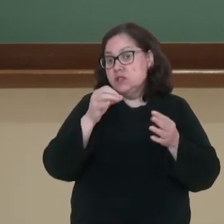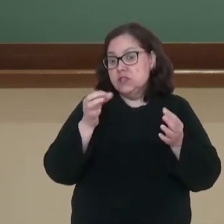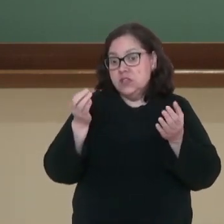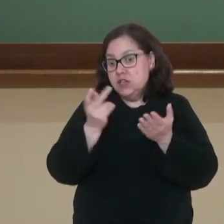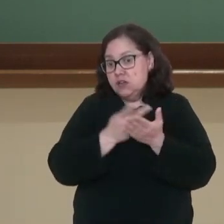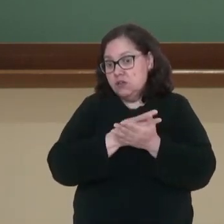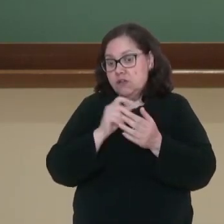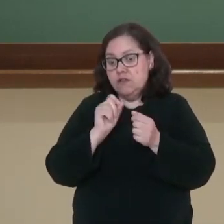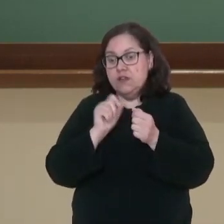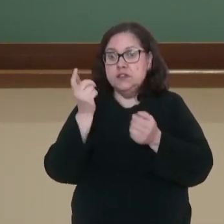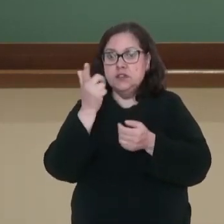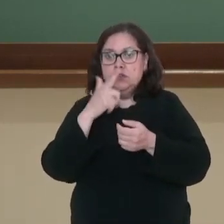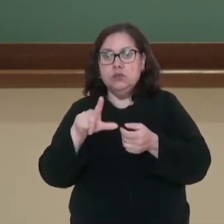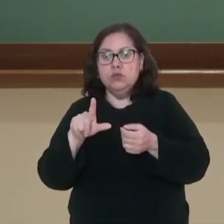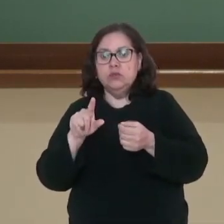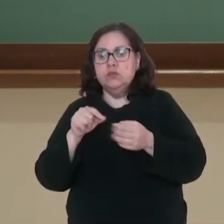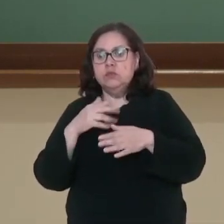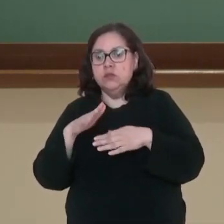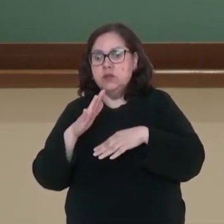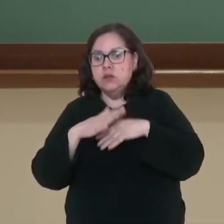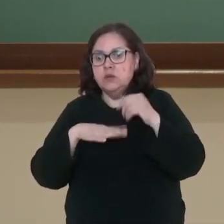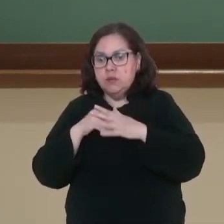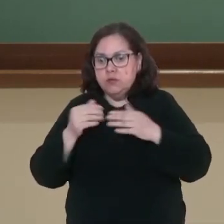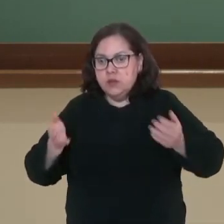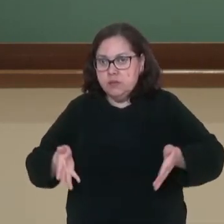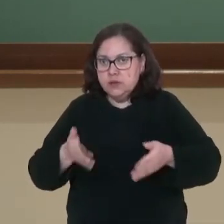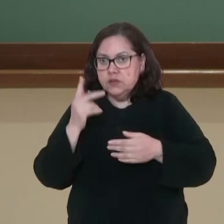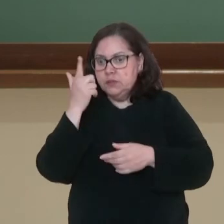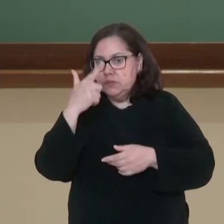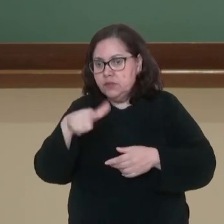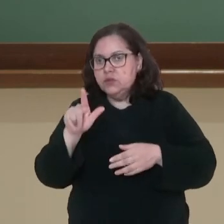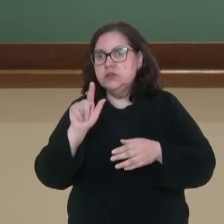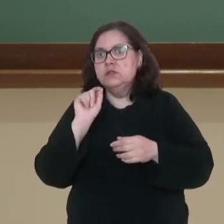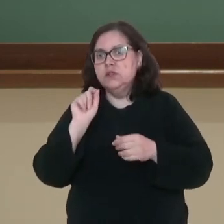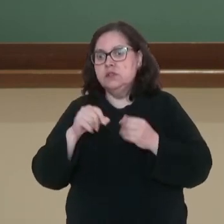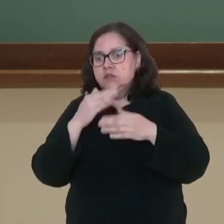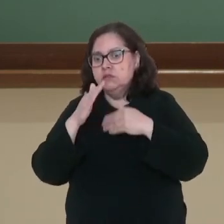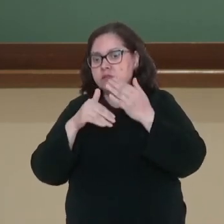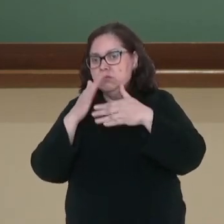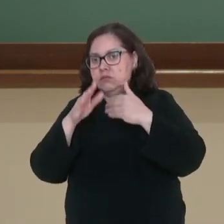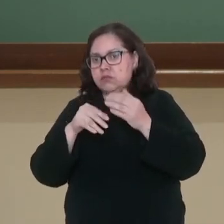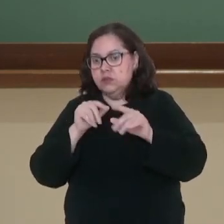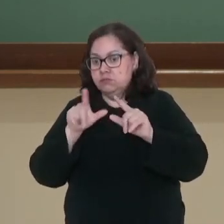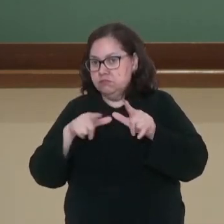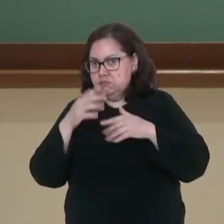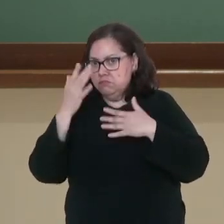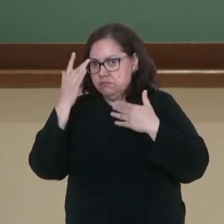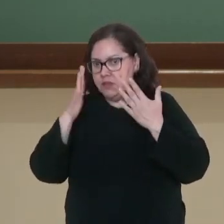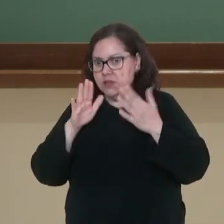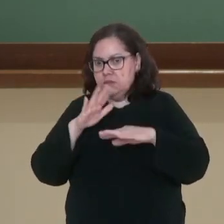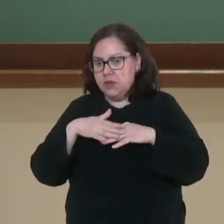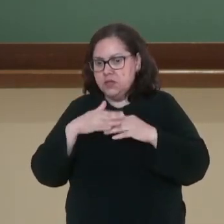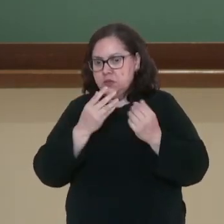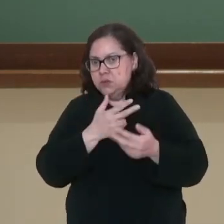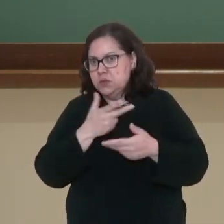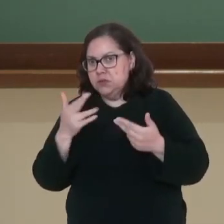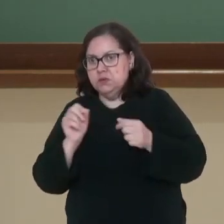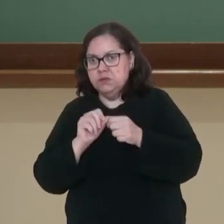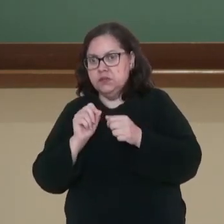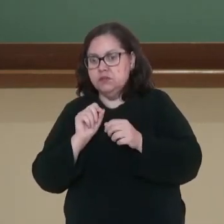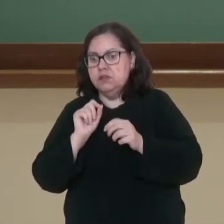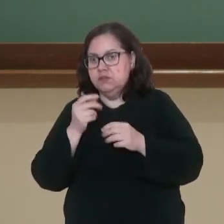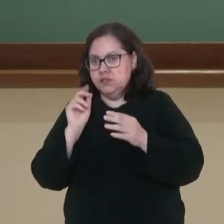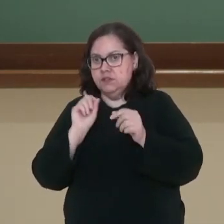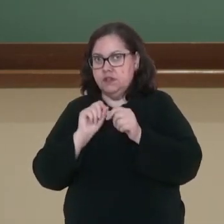tenta refazer. E vai rolar um mão na massa aí para você que depois você vai ser um pouquinho mais trabalhoso, com mais unidades ali, mas você vai